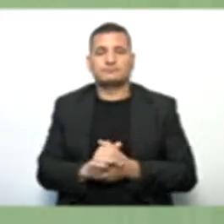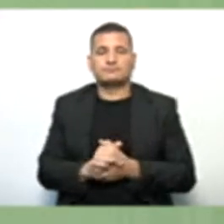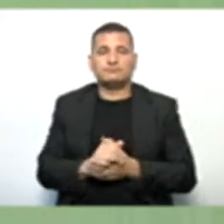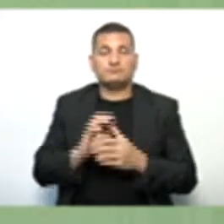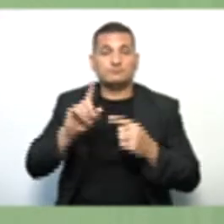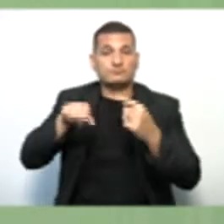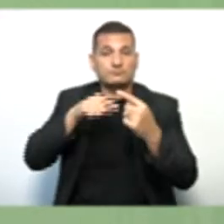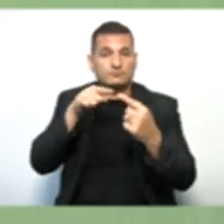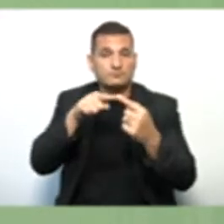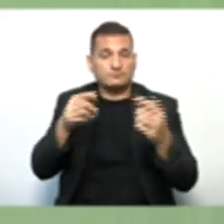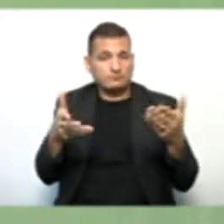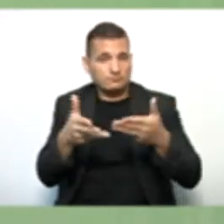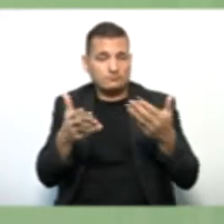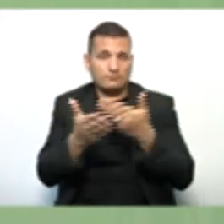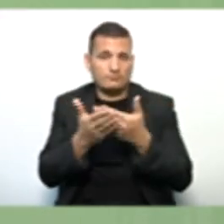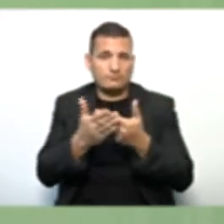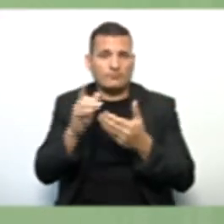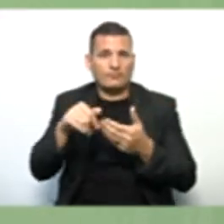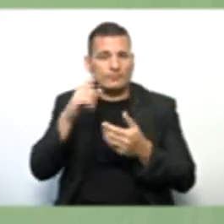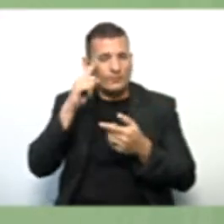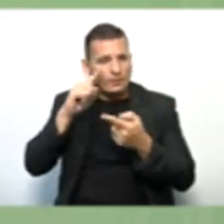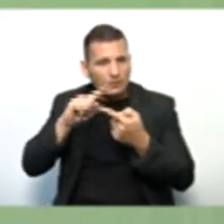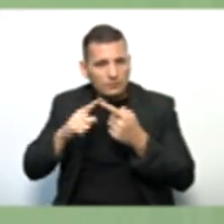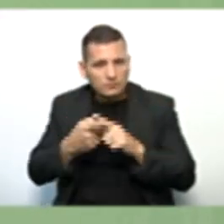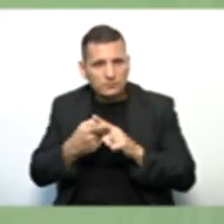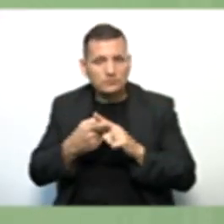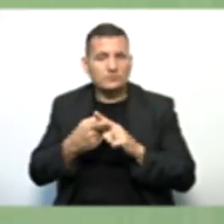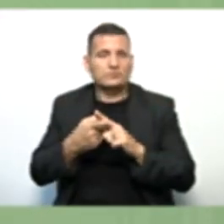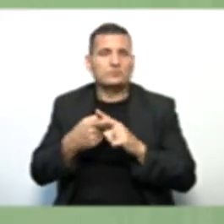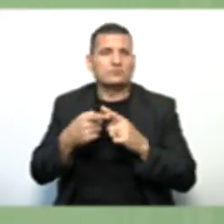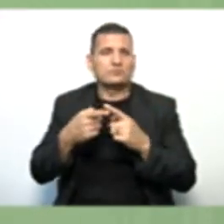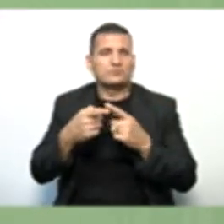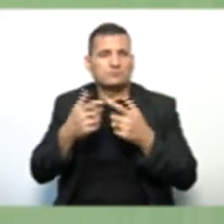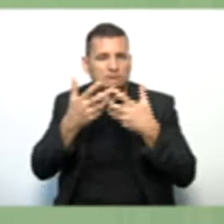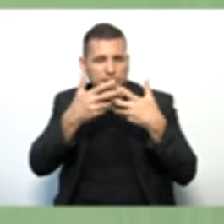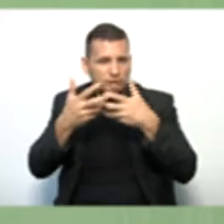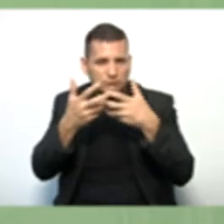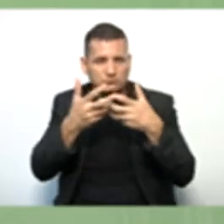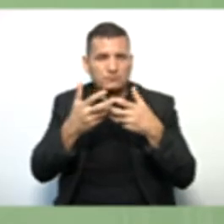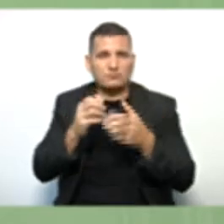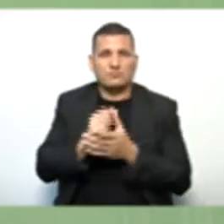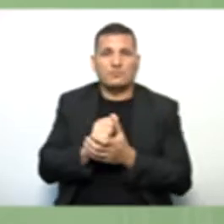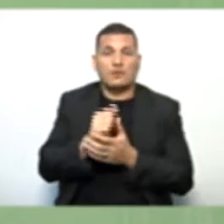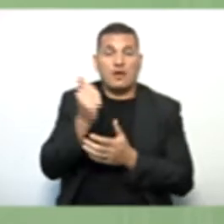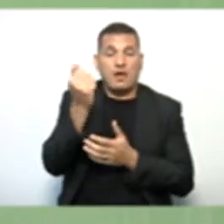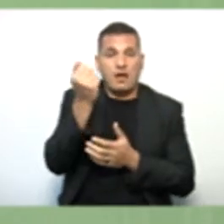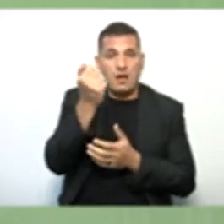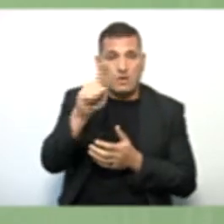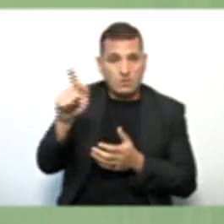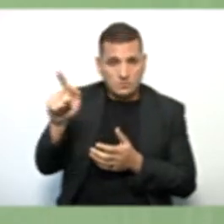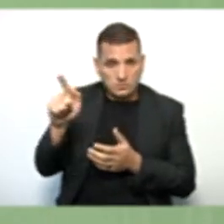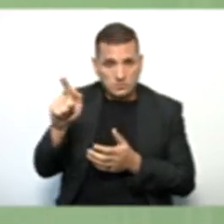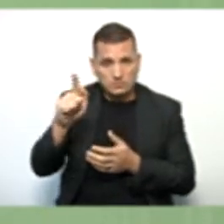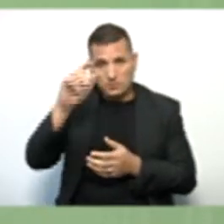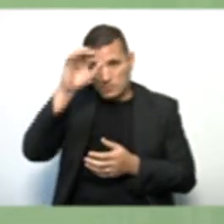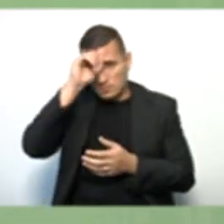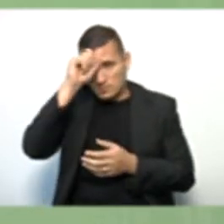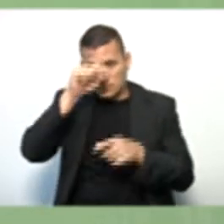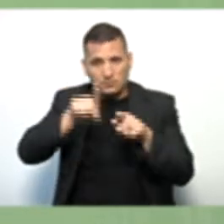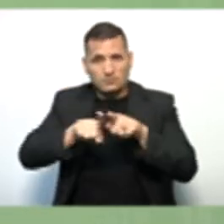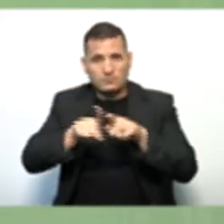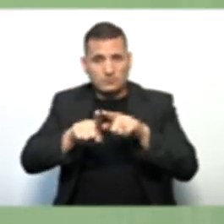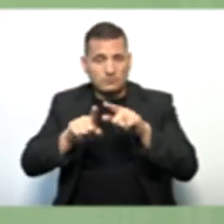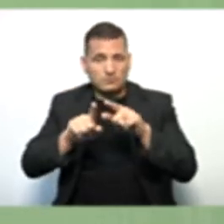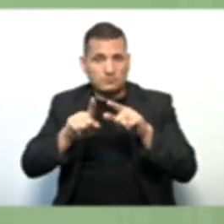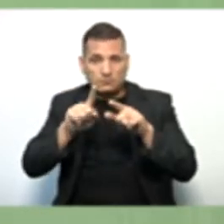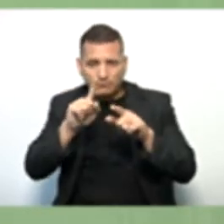Objetivo da aula: conceituar raciocínio lógico, conceituar algoritmos e sua estrutura, aprender a criar